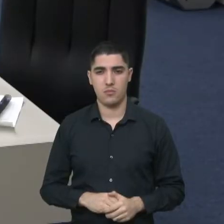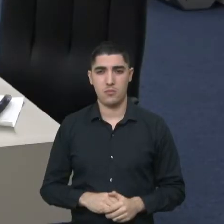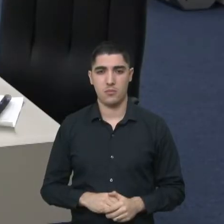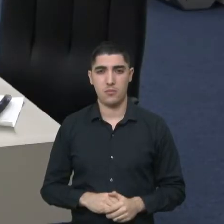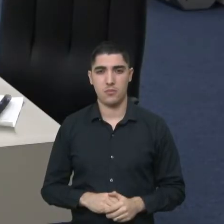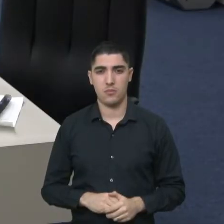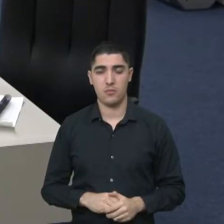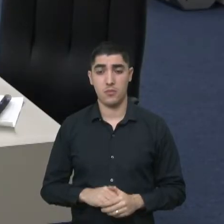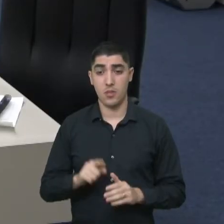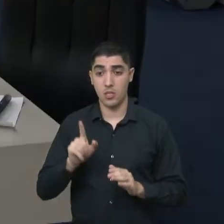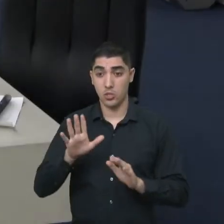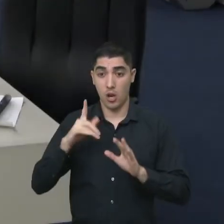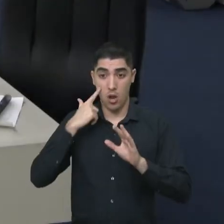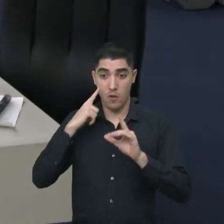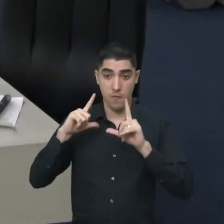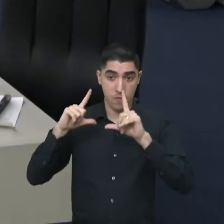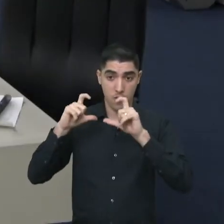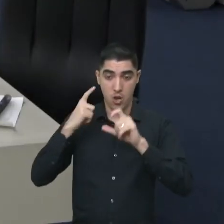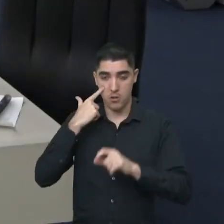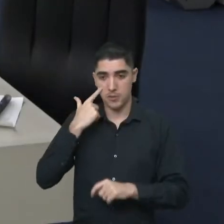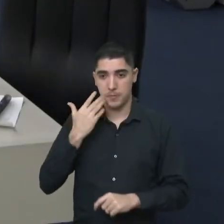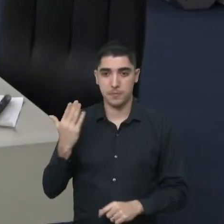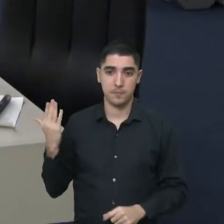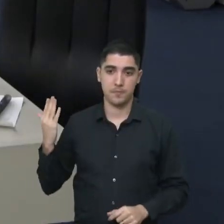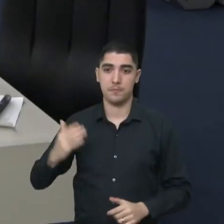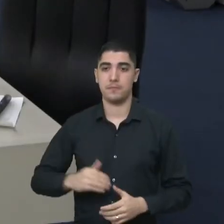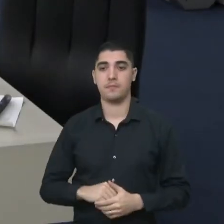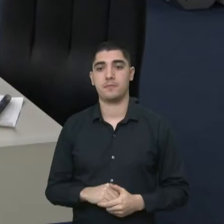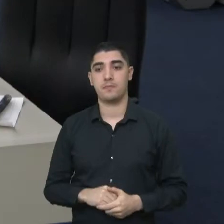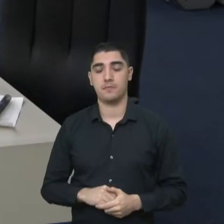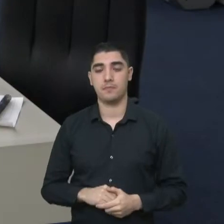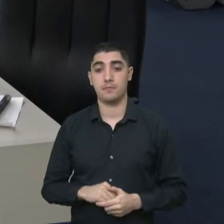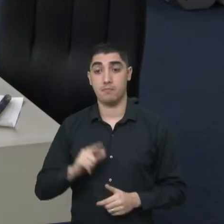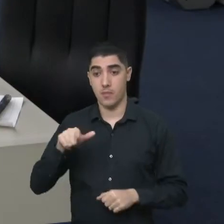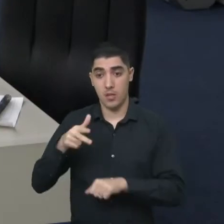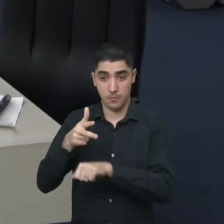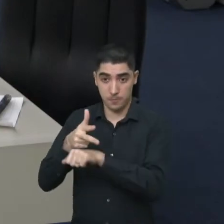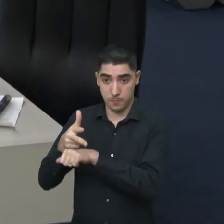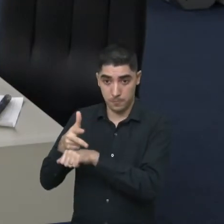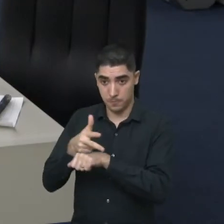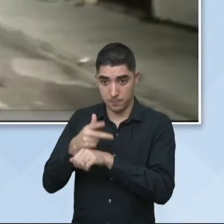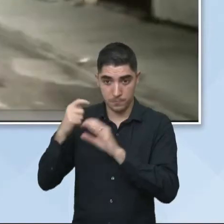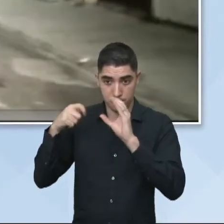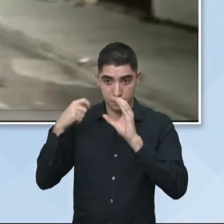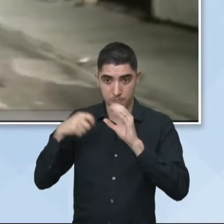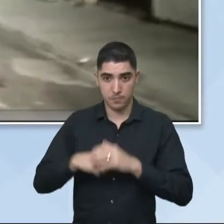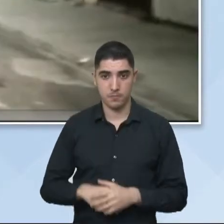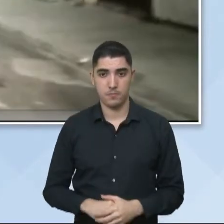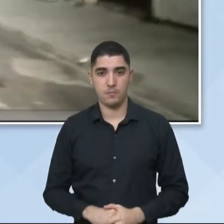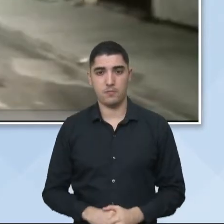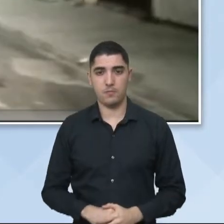Ah, nós tiramos uma foto aí, a Lindaura. Filmagem, olha.